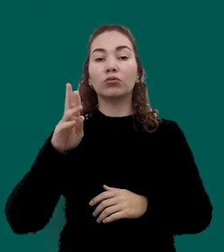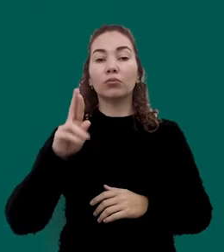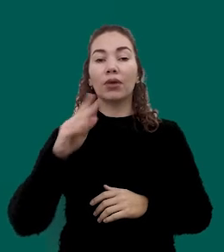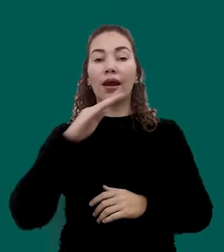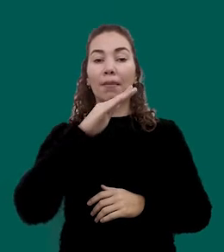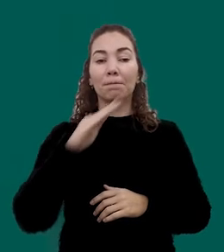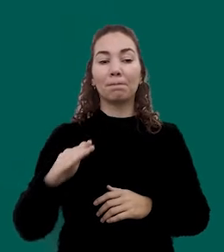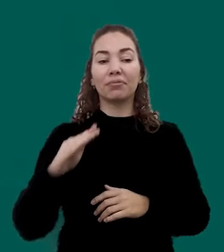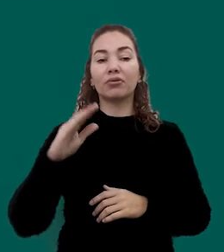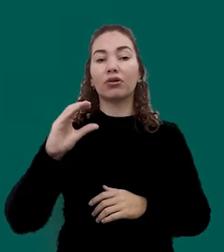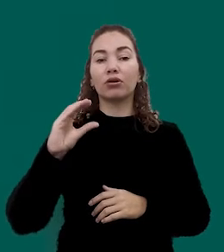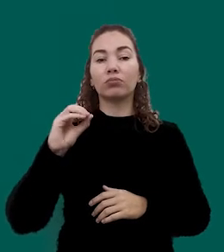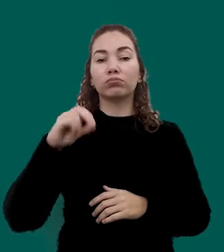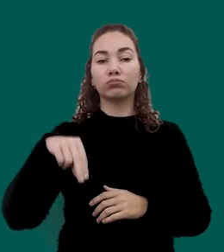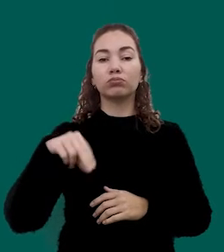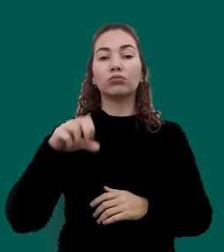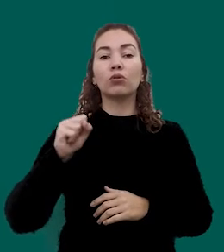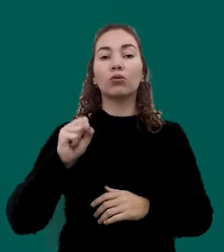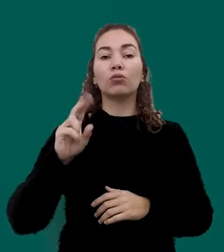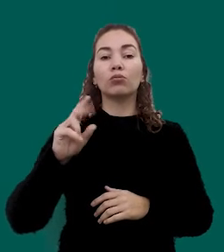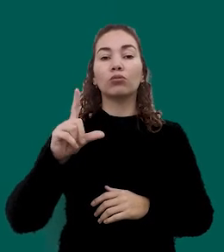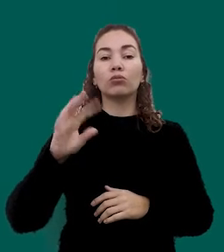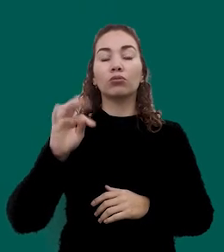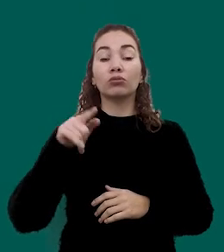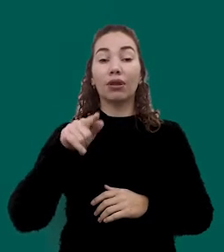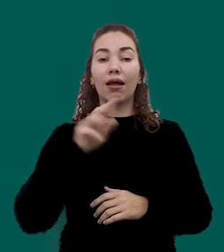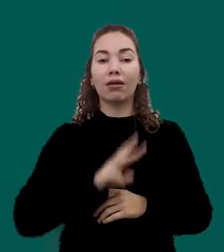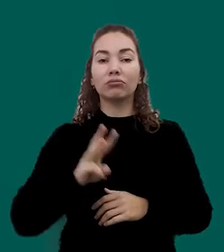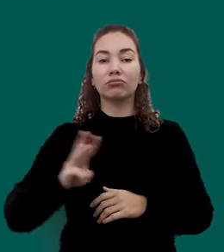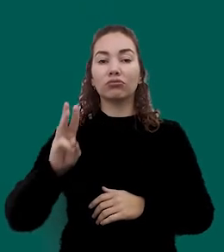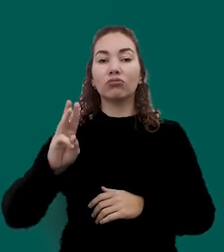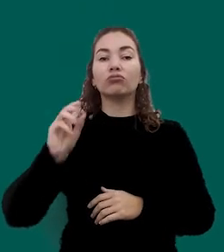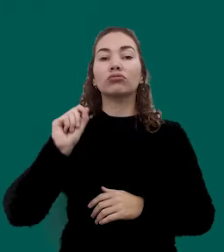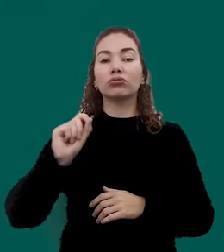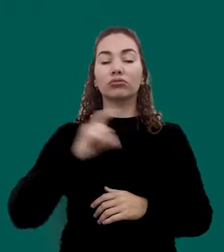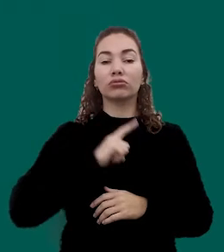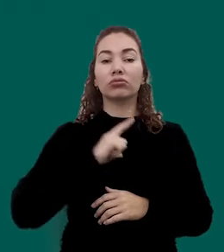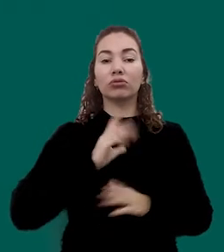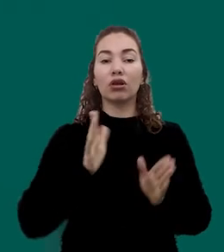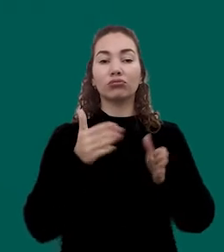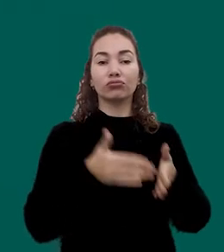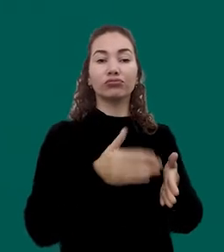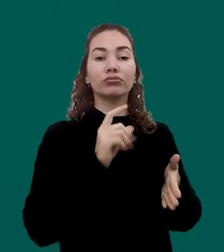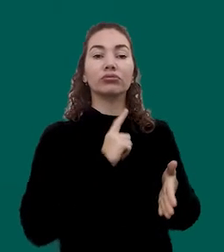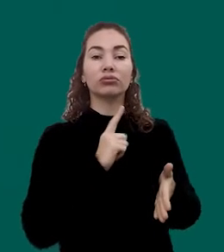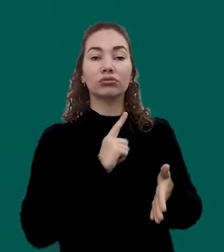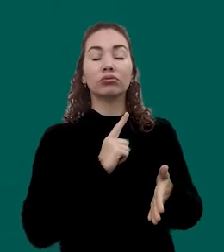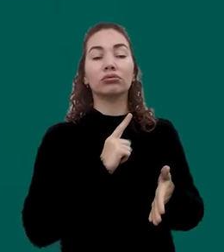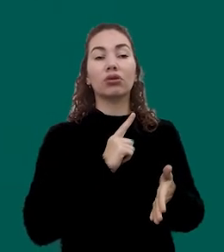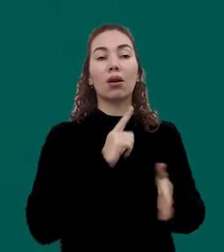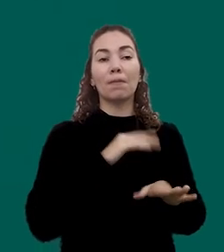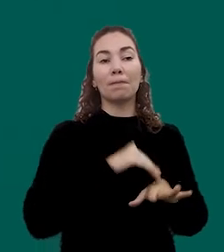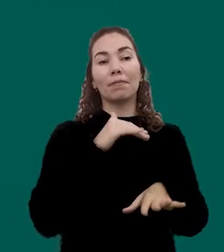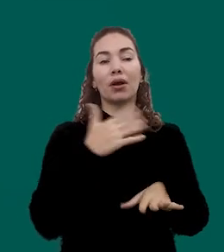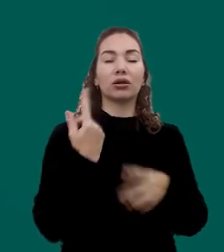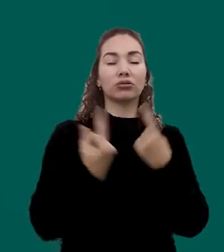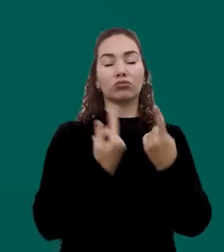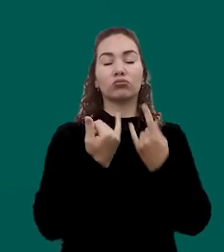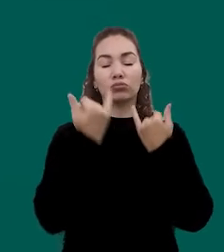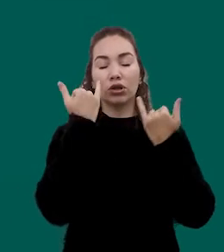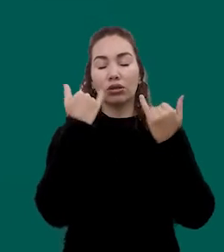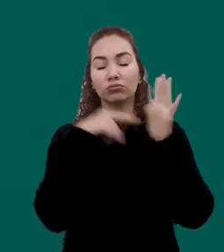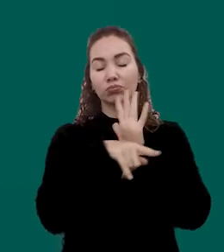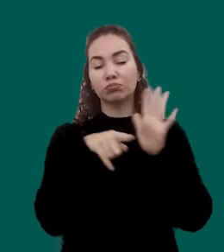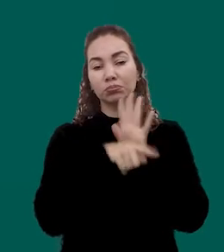consultaauxilio.dataprev.gov.br/consulta. Este é o site, né, o link do site, onde ele vai nos direcionar, vai fazer mais algumas perguntas